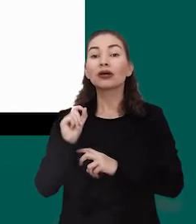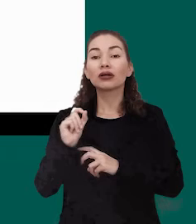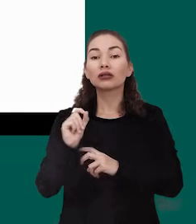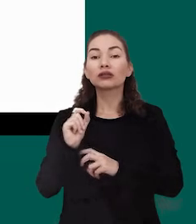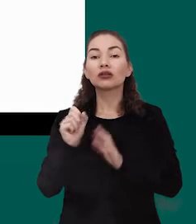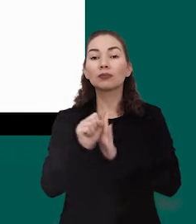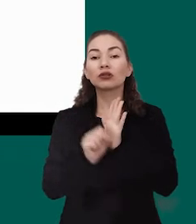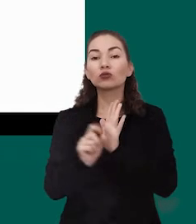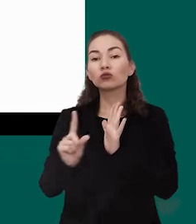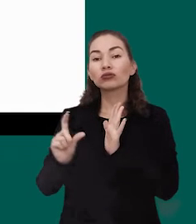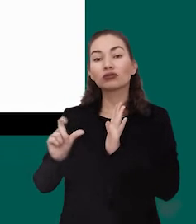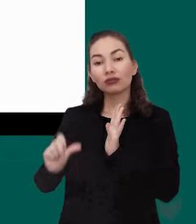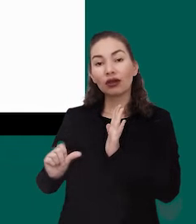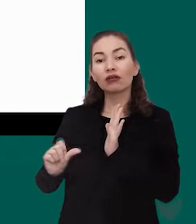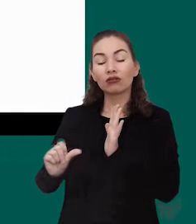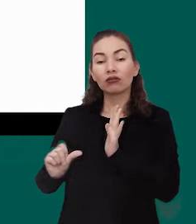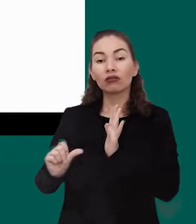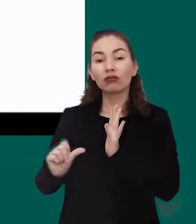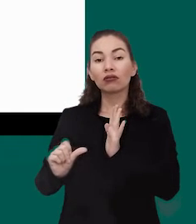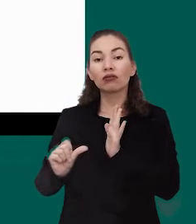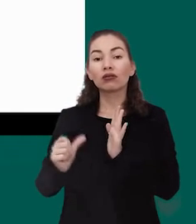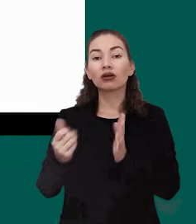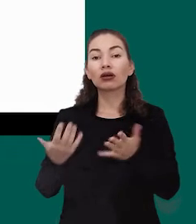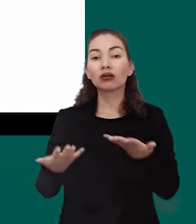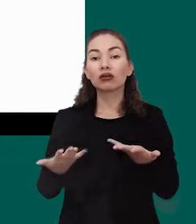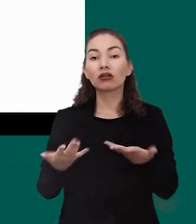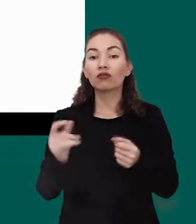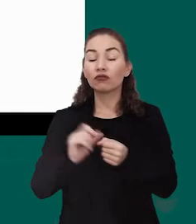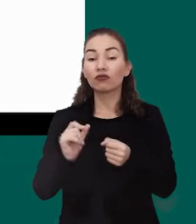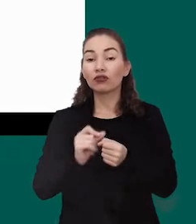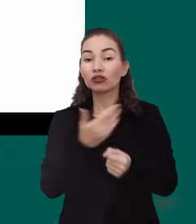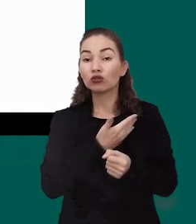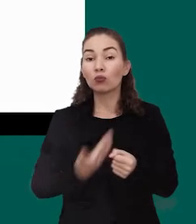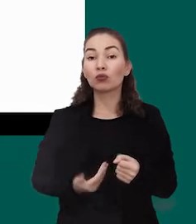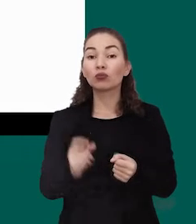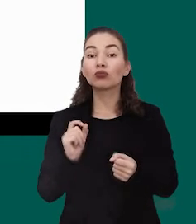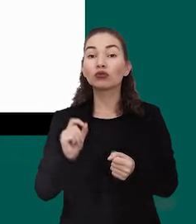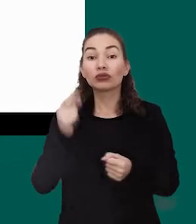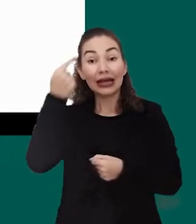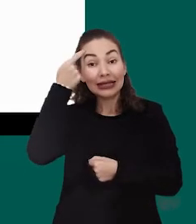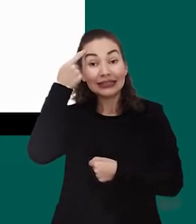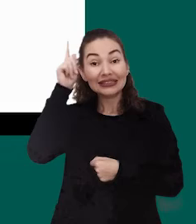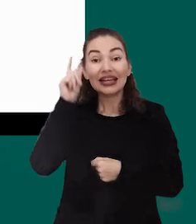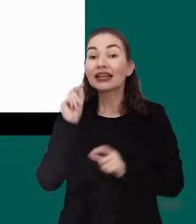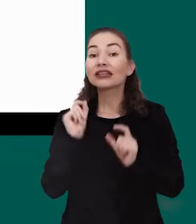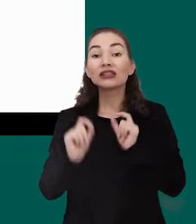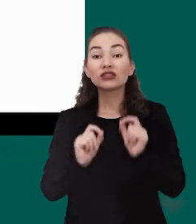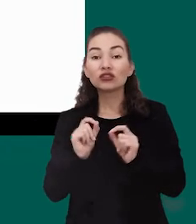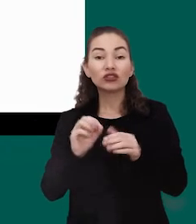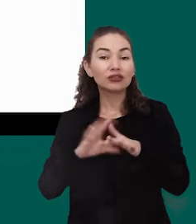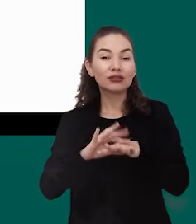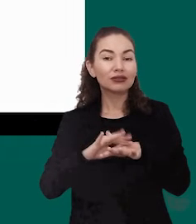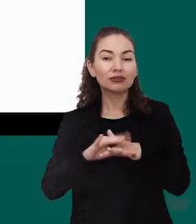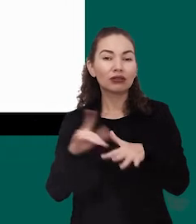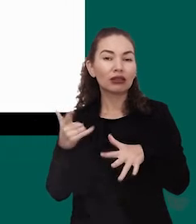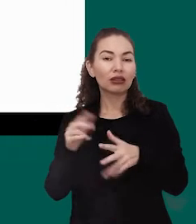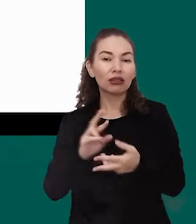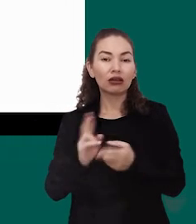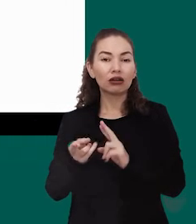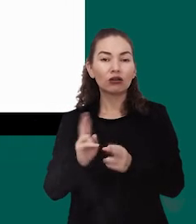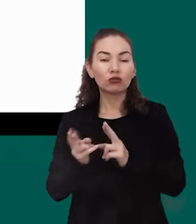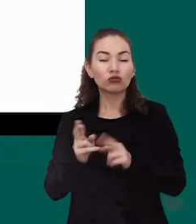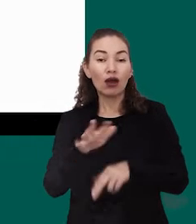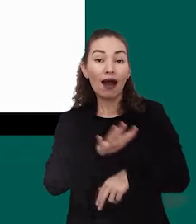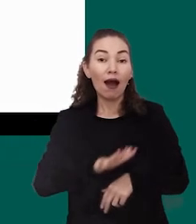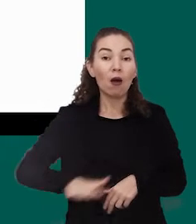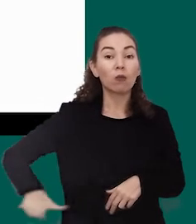século XIX, né, e por acabar tornando público isso, a ideia de que as doenças não estavam relacionadas a